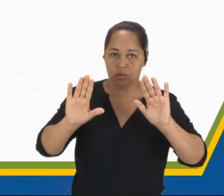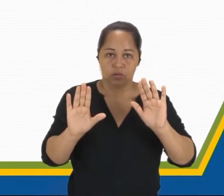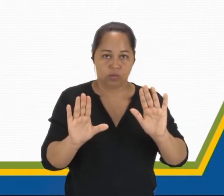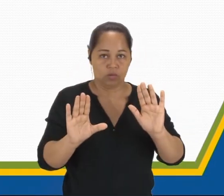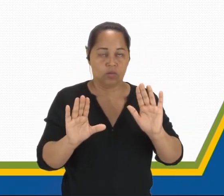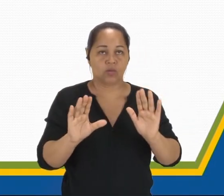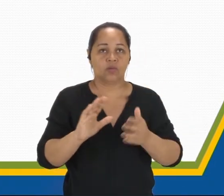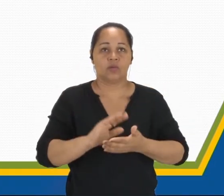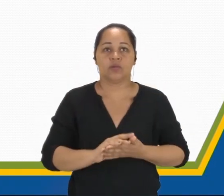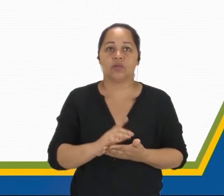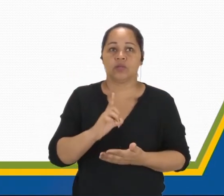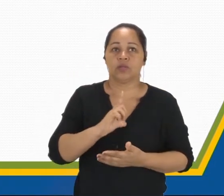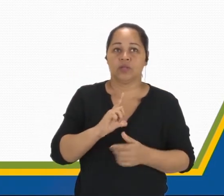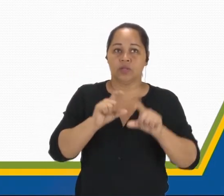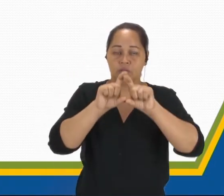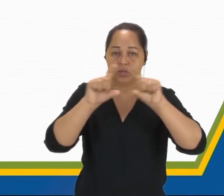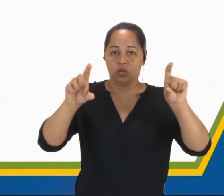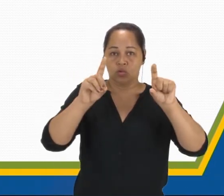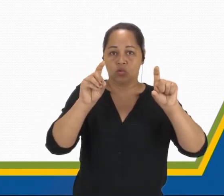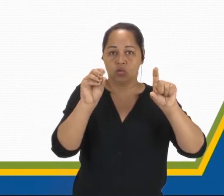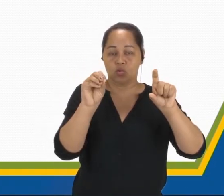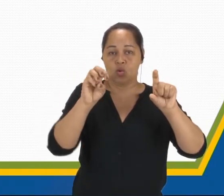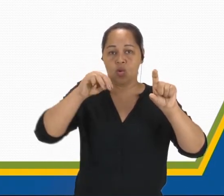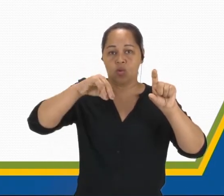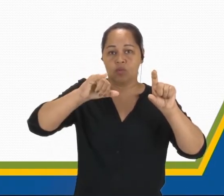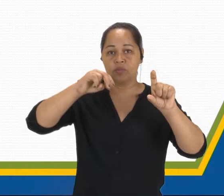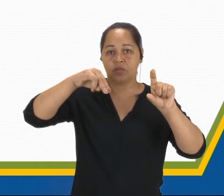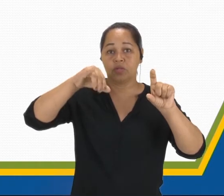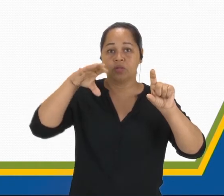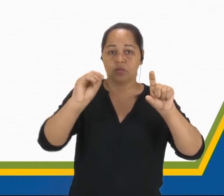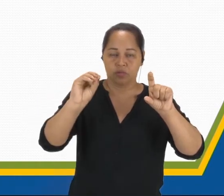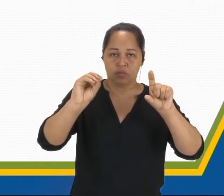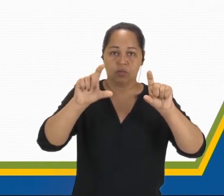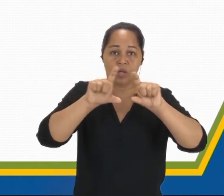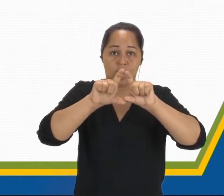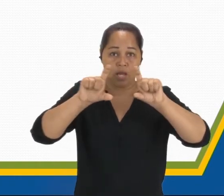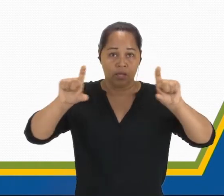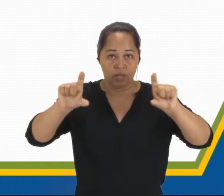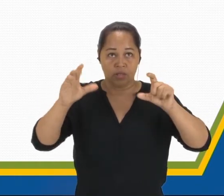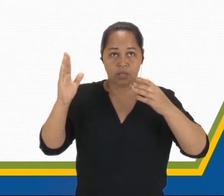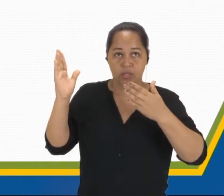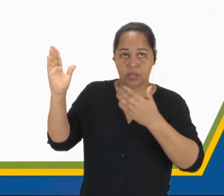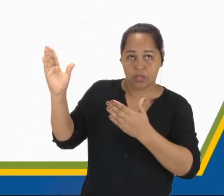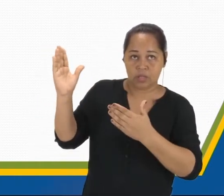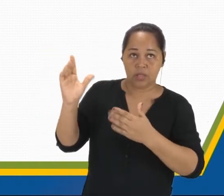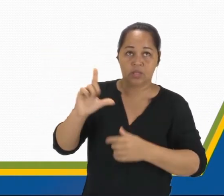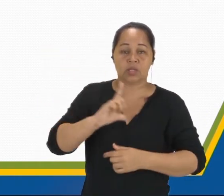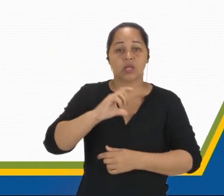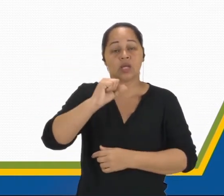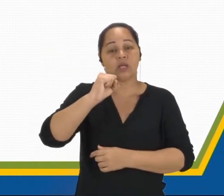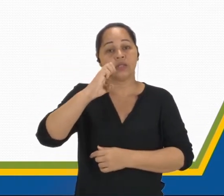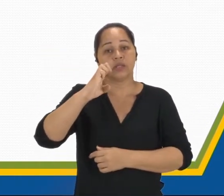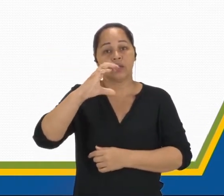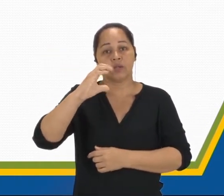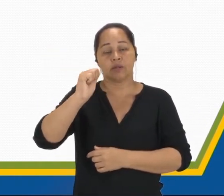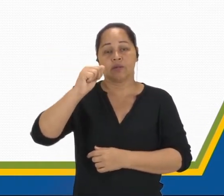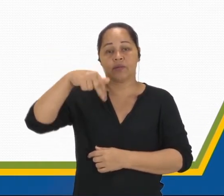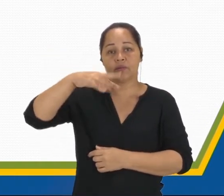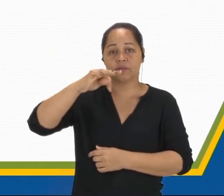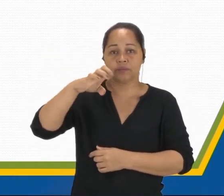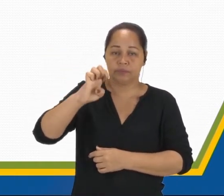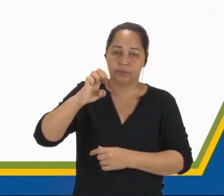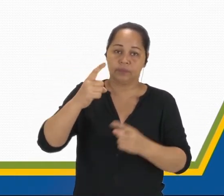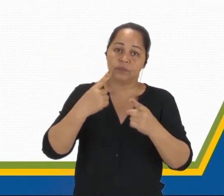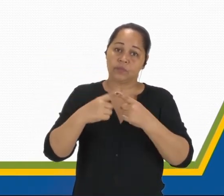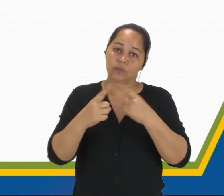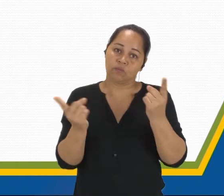né? Olha só, que legal! A função secante tem esse comportamento. Ela não vai tocar aqui em